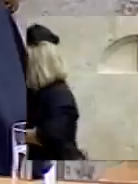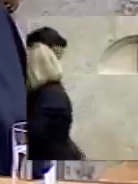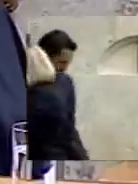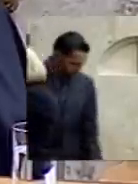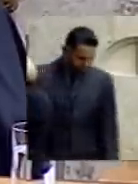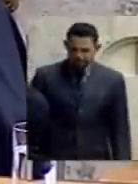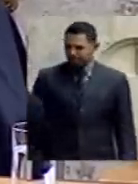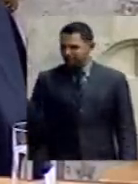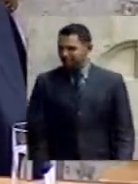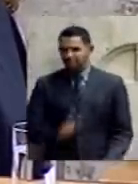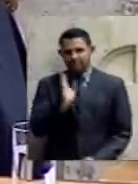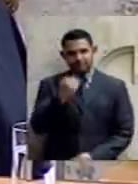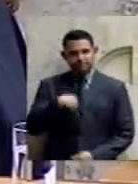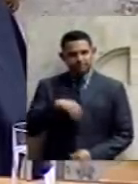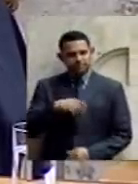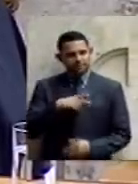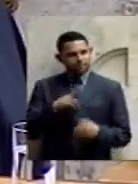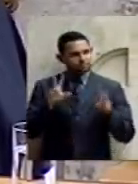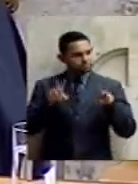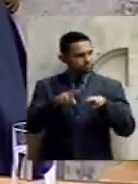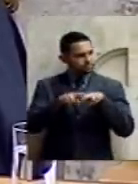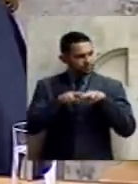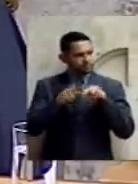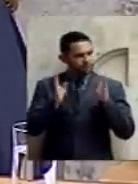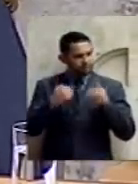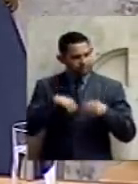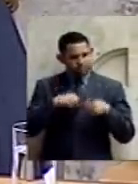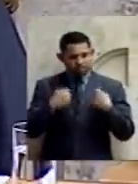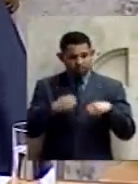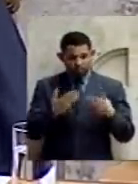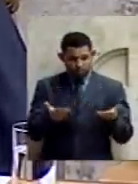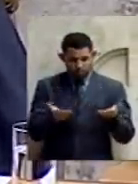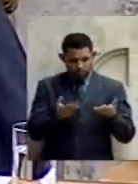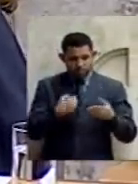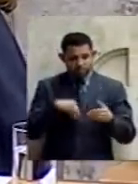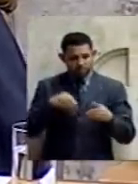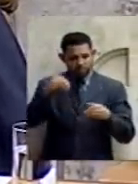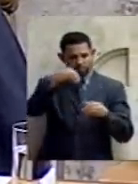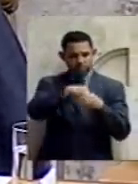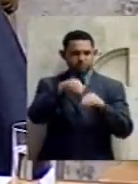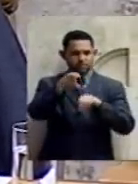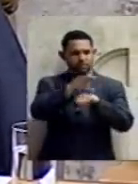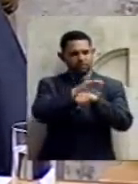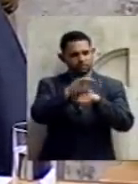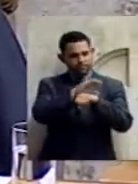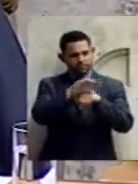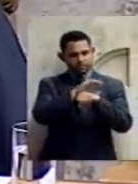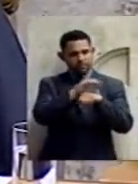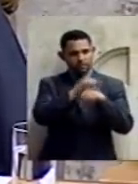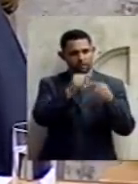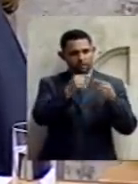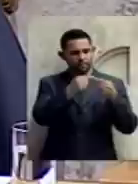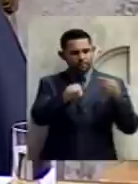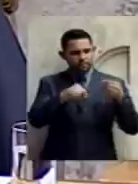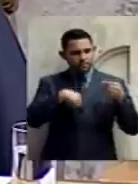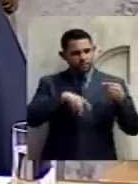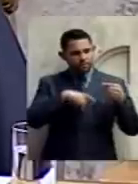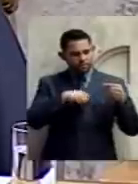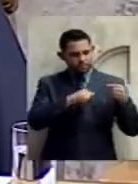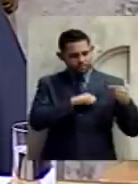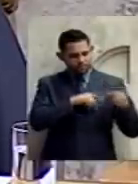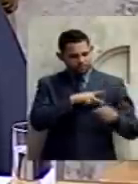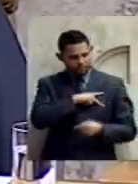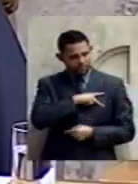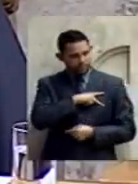Neste contexto, destaco que hoje tento introduzir na Constituição a proibição ao Ministério